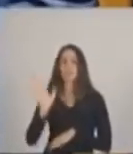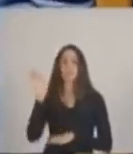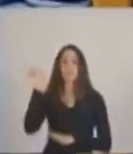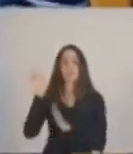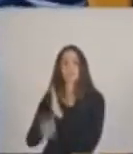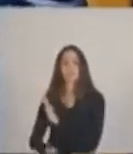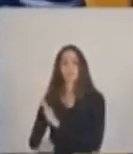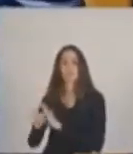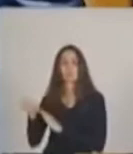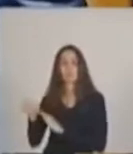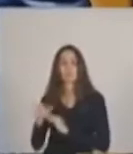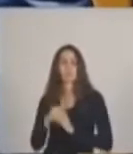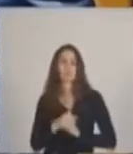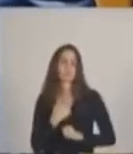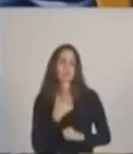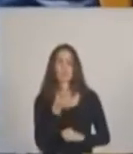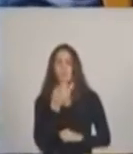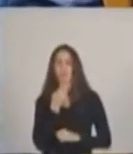posso.